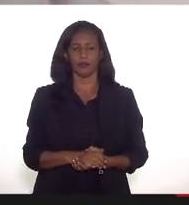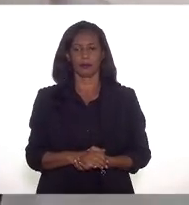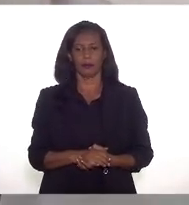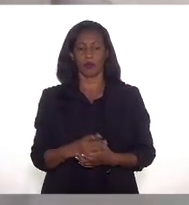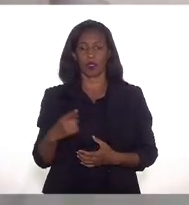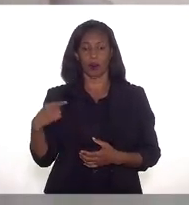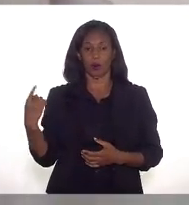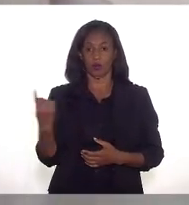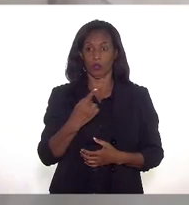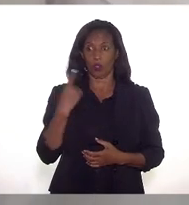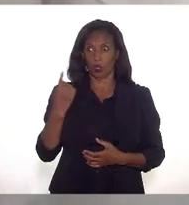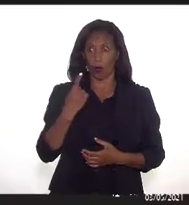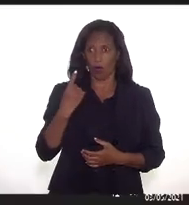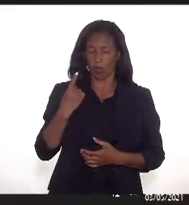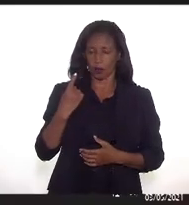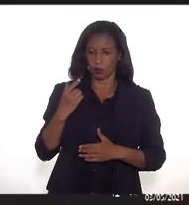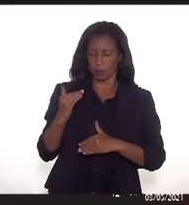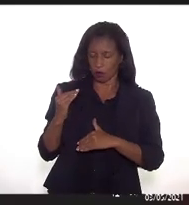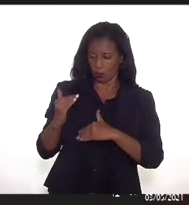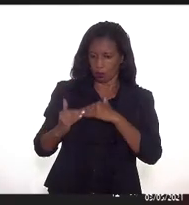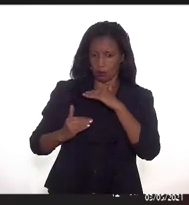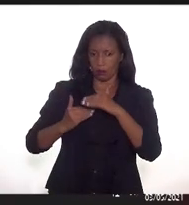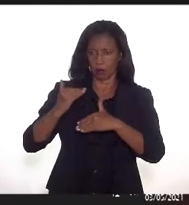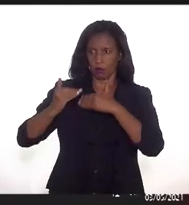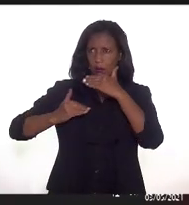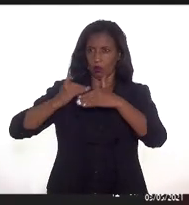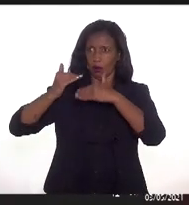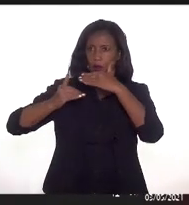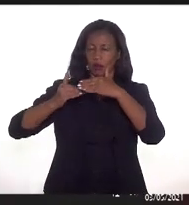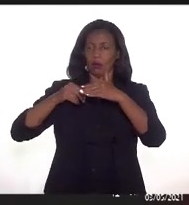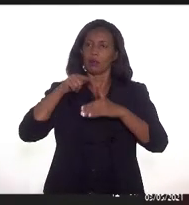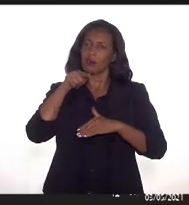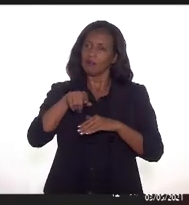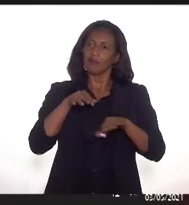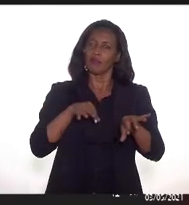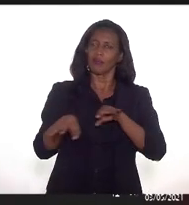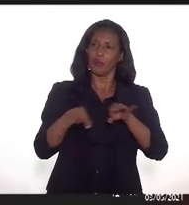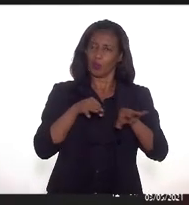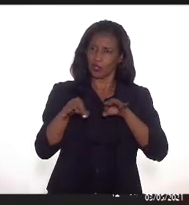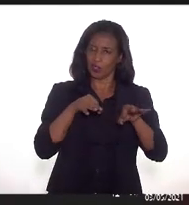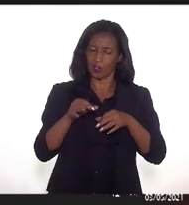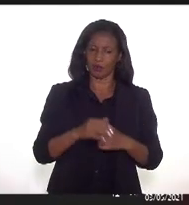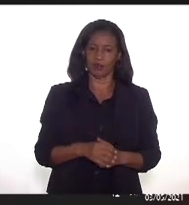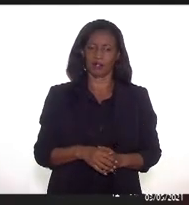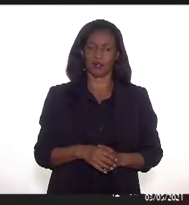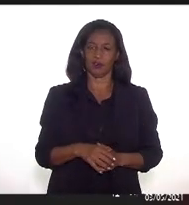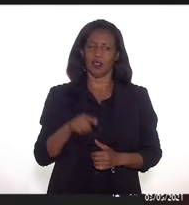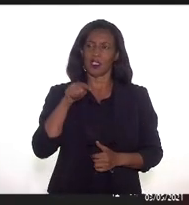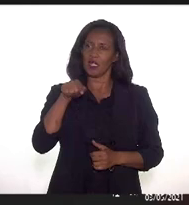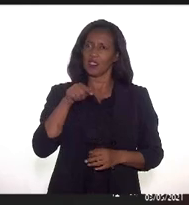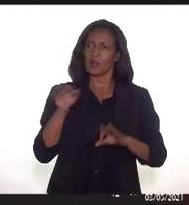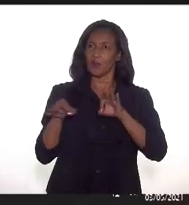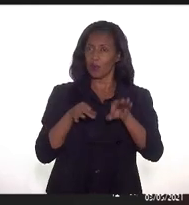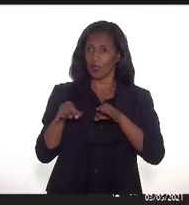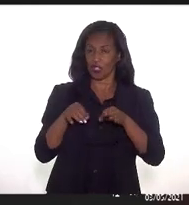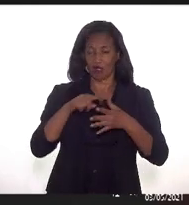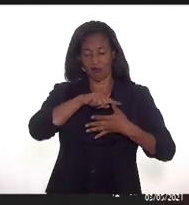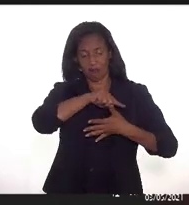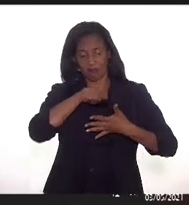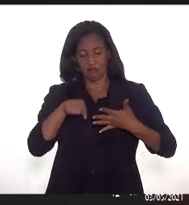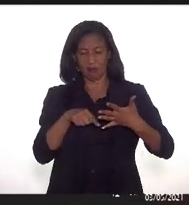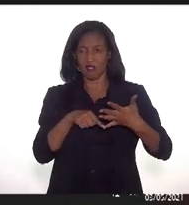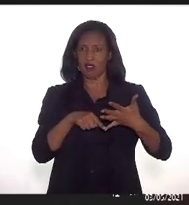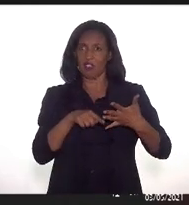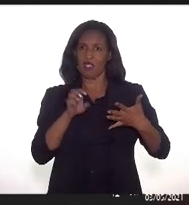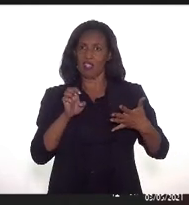nós estamos construindo este projeto. Esse projeto tem esses 5 eixos,